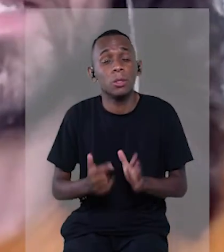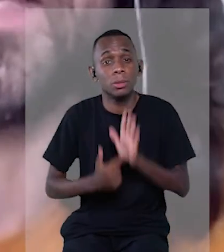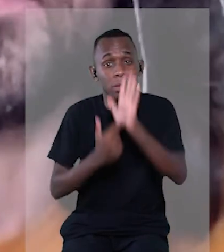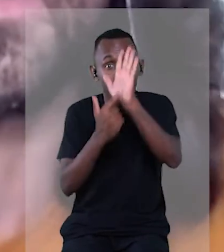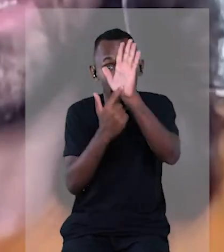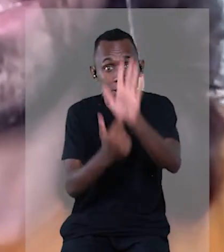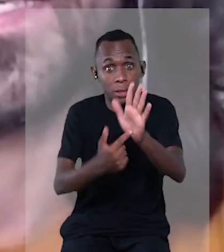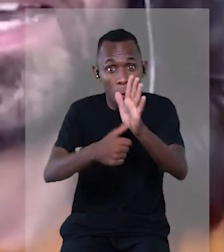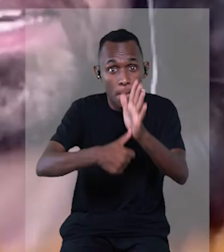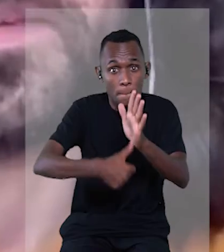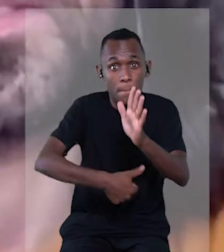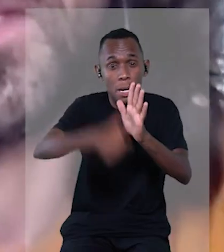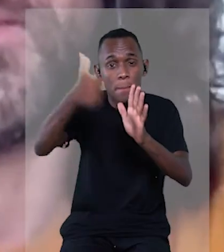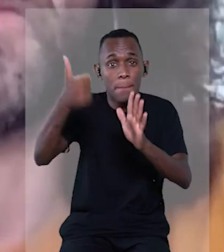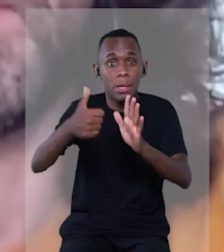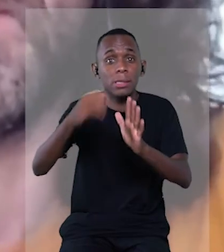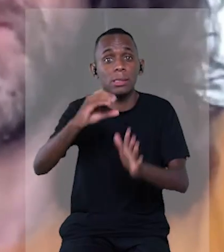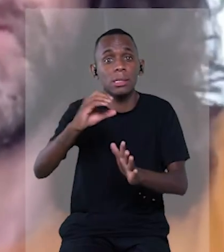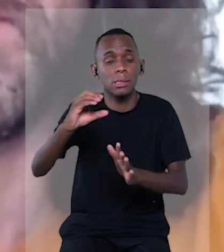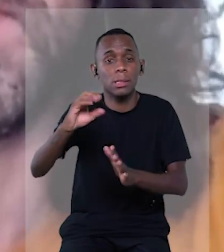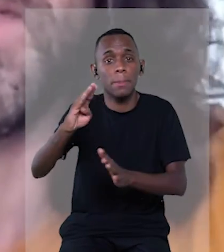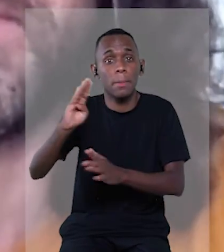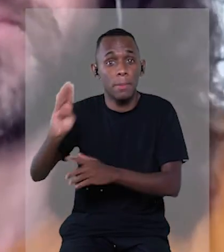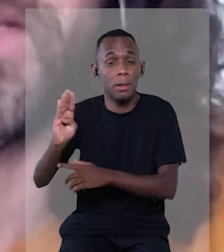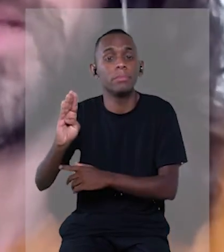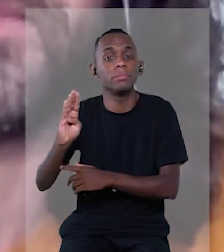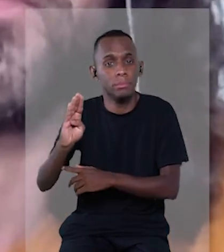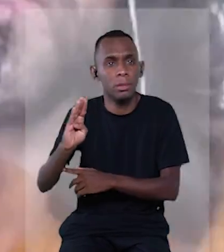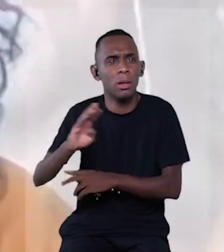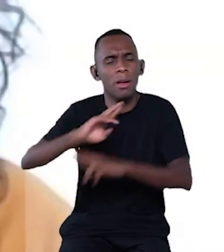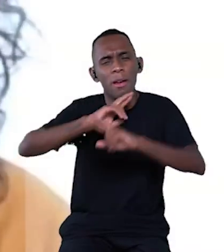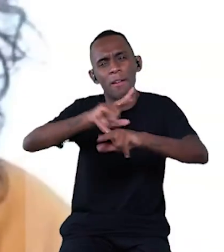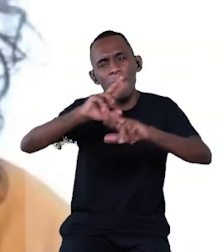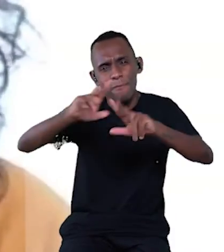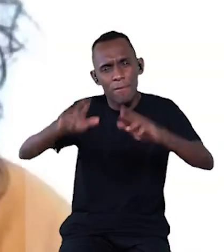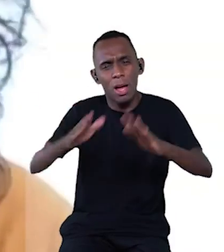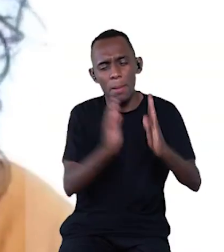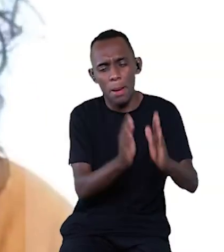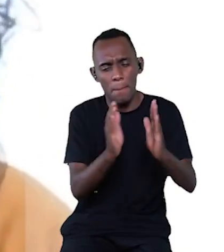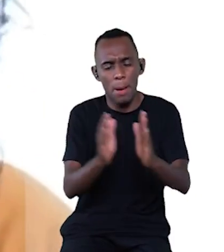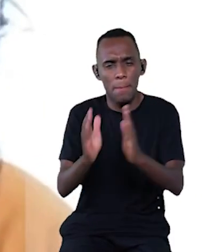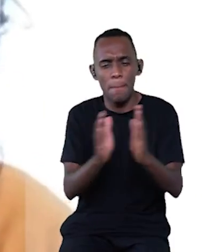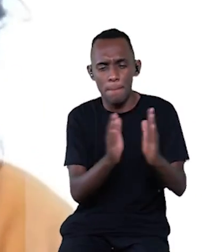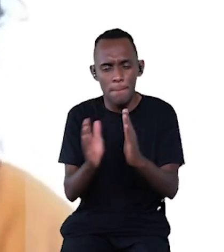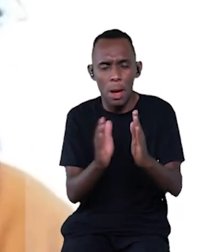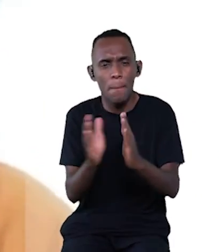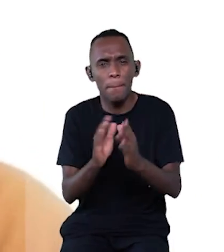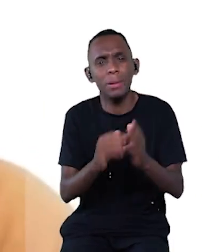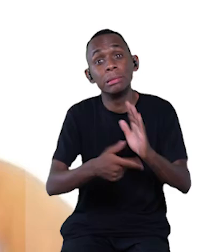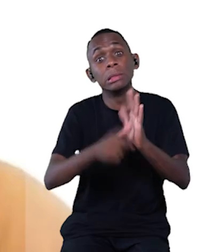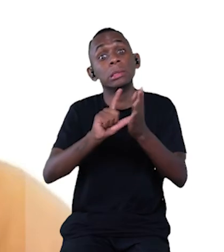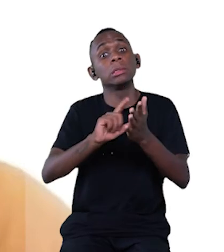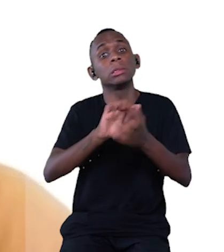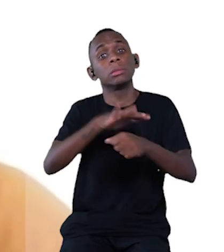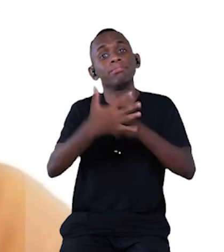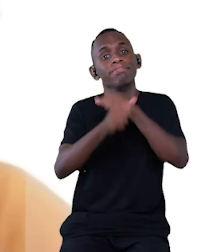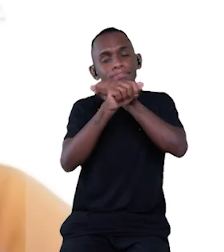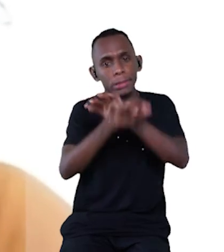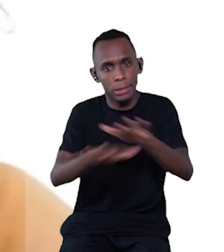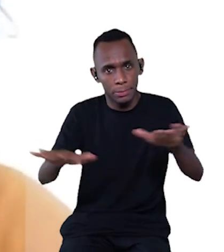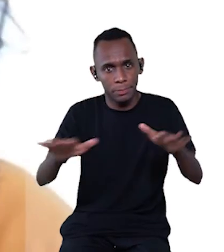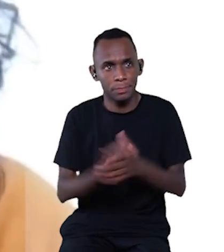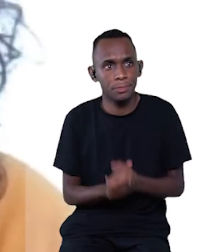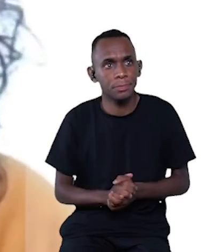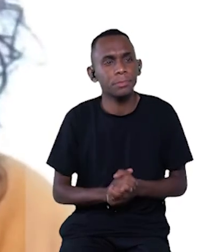E a peça estreou aqui em Belo Horizonte, no CCBB, fez várias temporadas aqui já em Belo Horizonte,